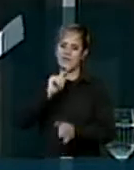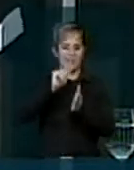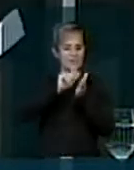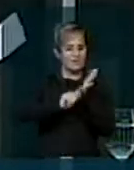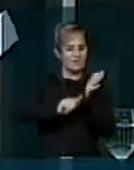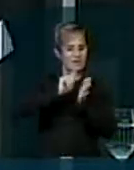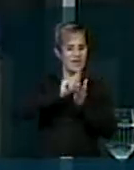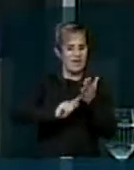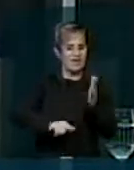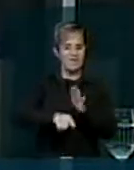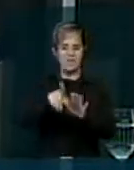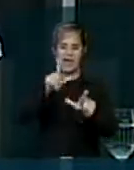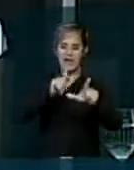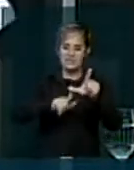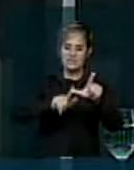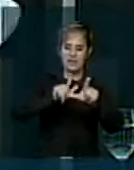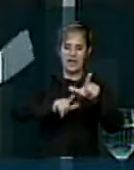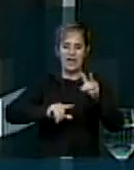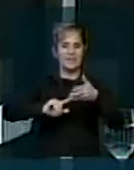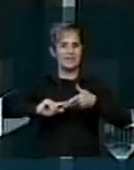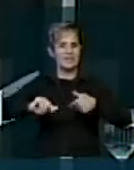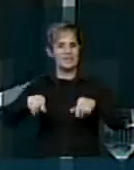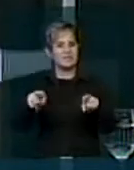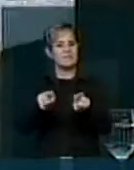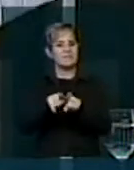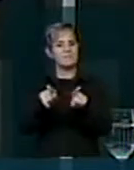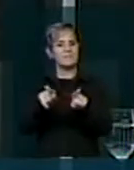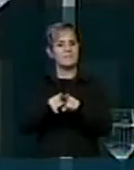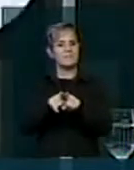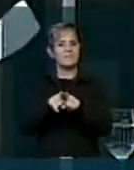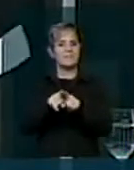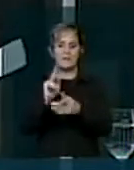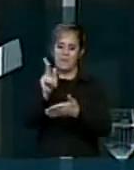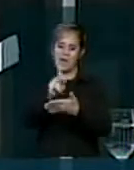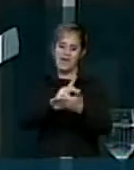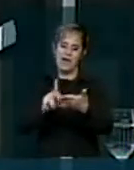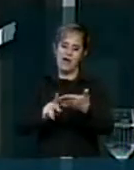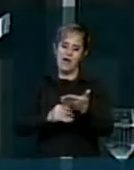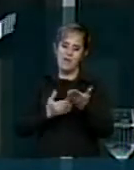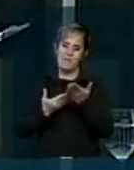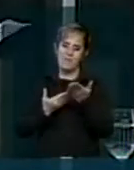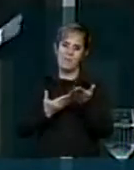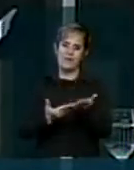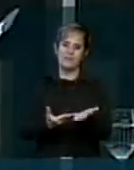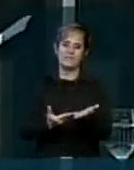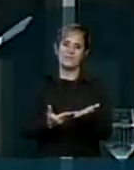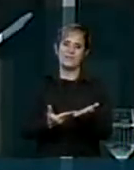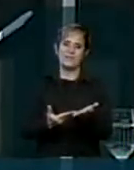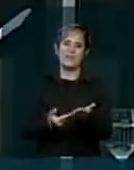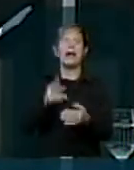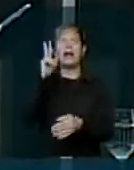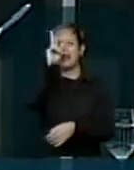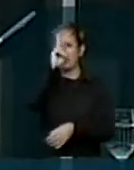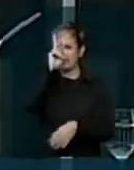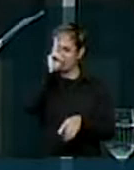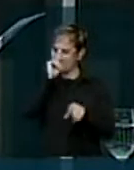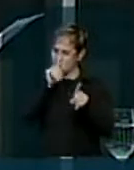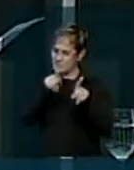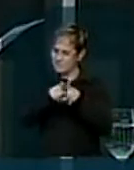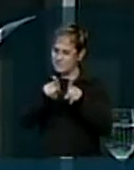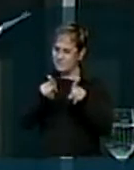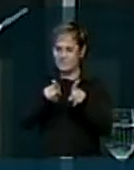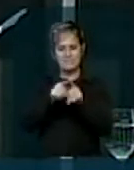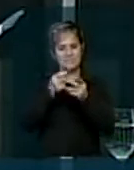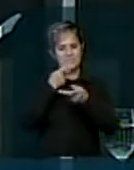gramática, com a literatura e, sobretudo, a poesia. E em memória também, senhor